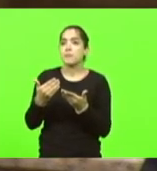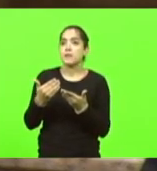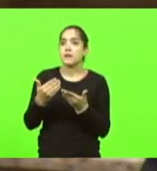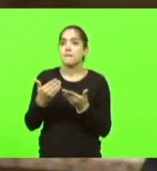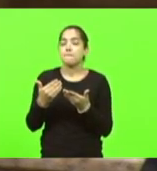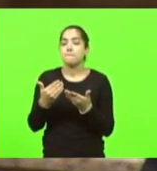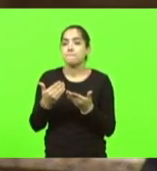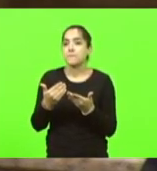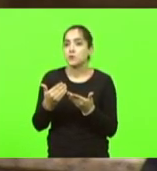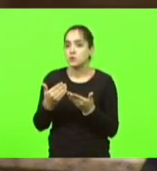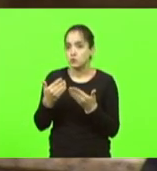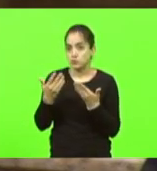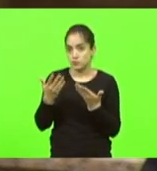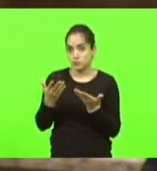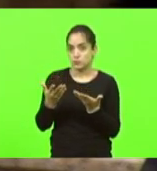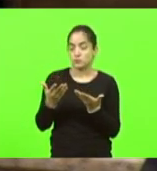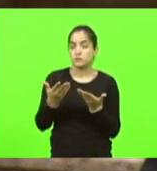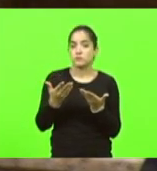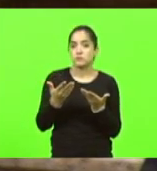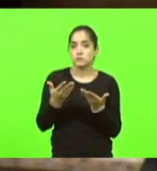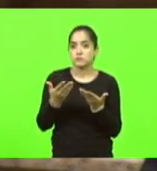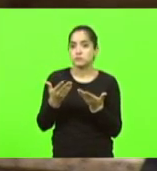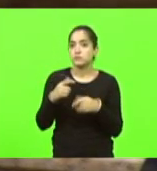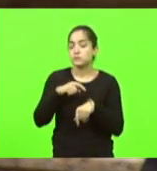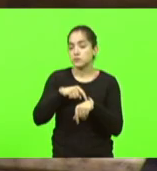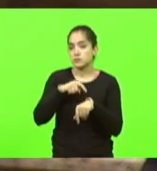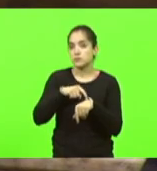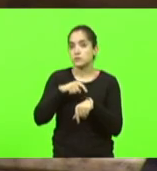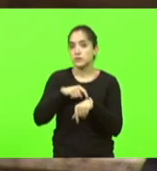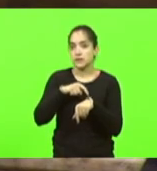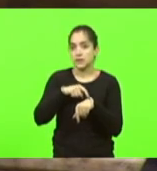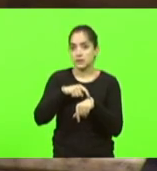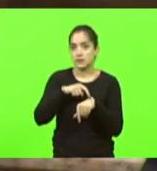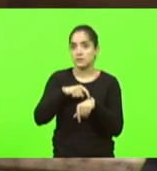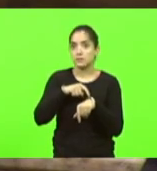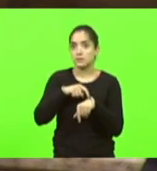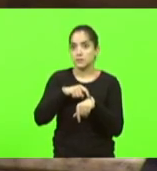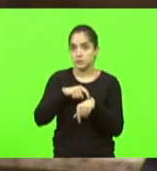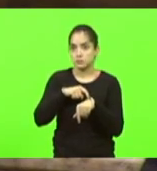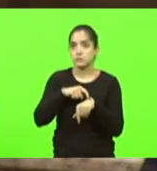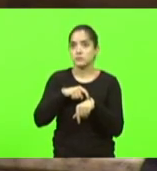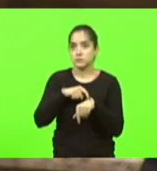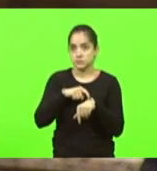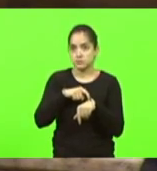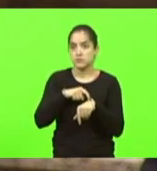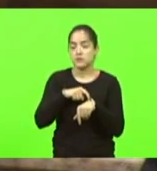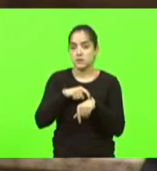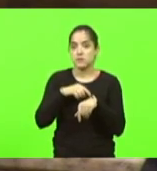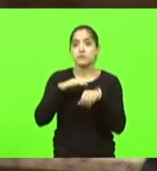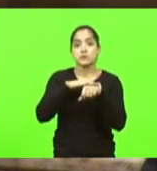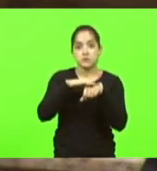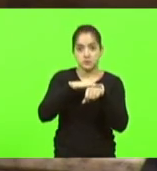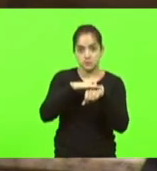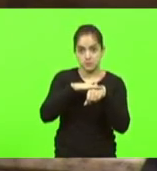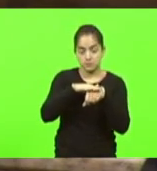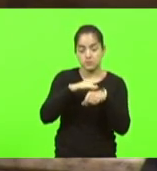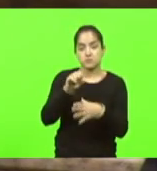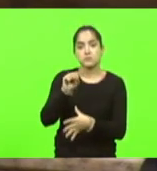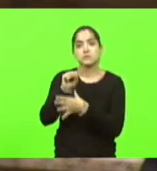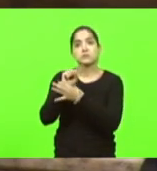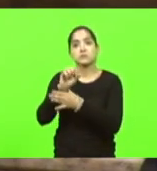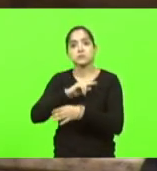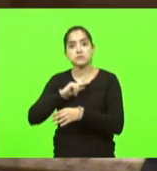o nome na questão do tempo da da aposentadoria em função das conversas que tivemos com a segurança pública